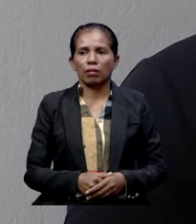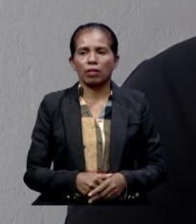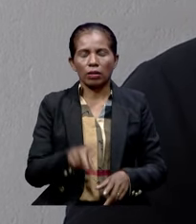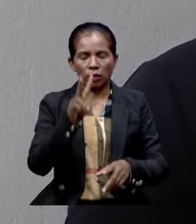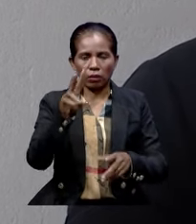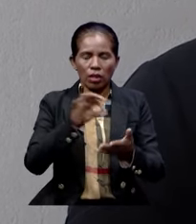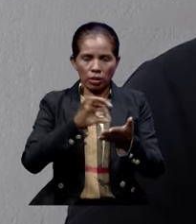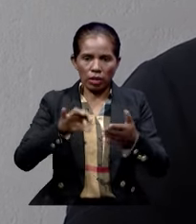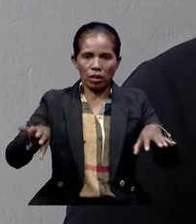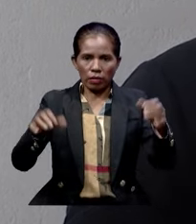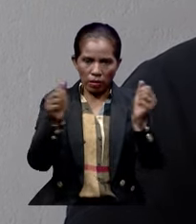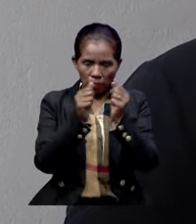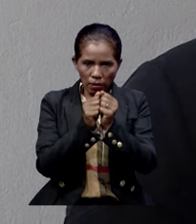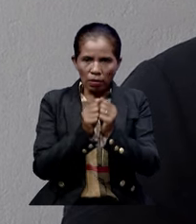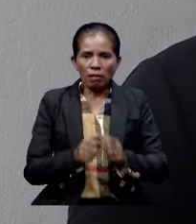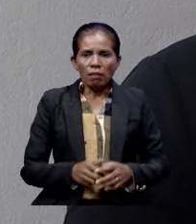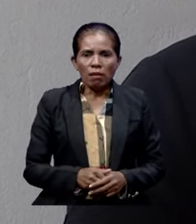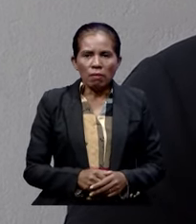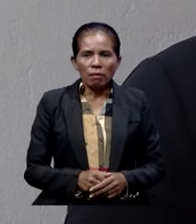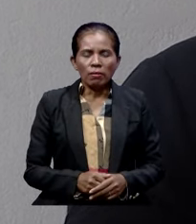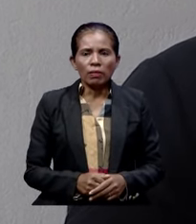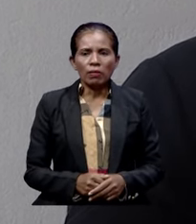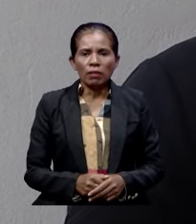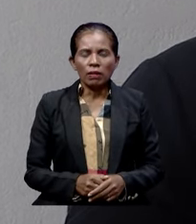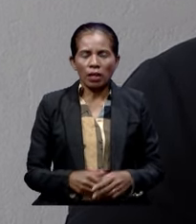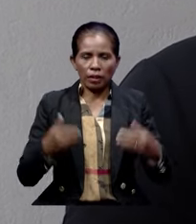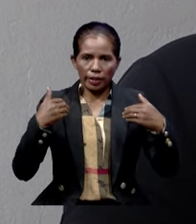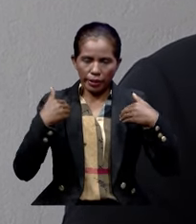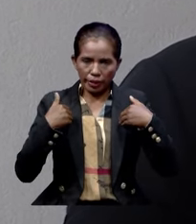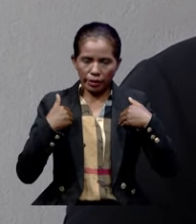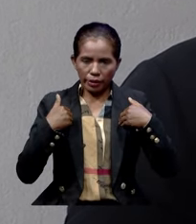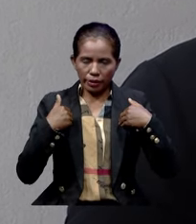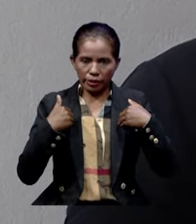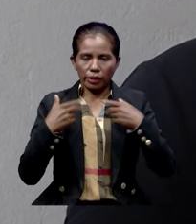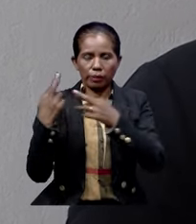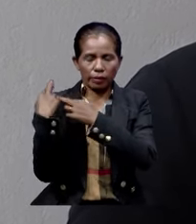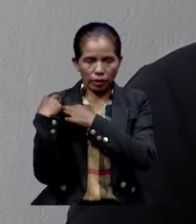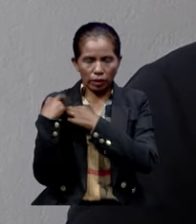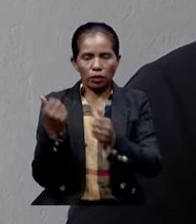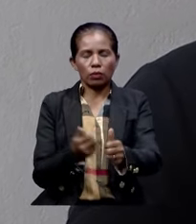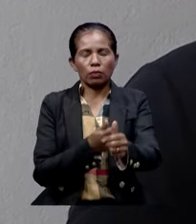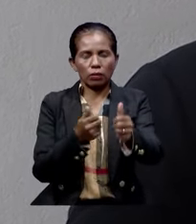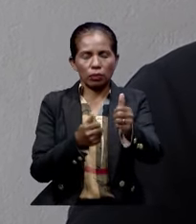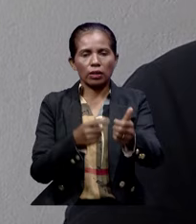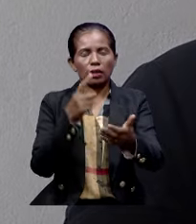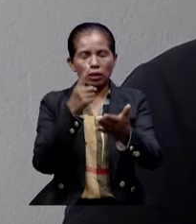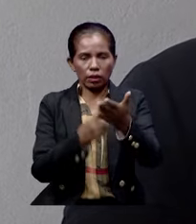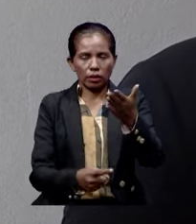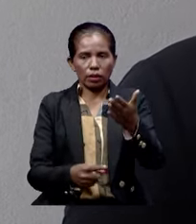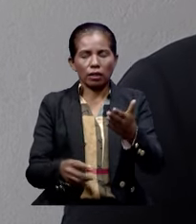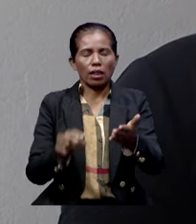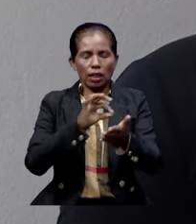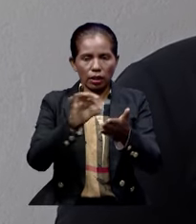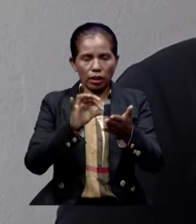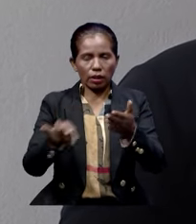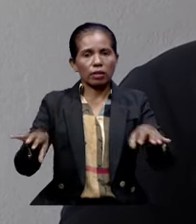assina contrato, parte 2 é obrigatório, cumpre, sai da magazine, sai da convenção e contrato